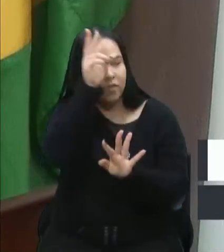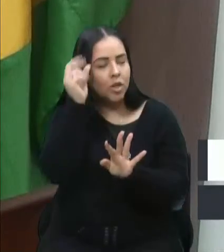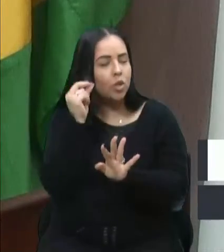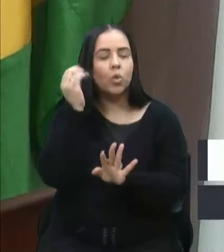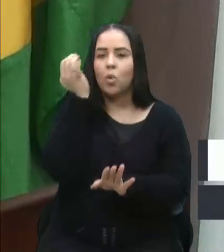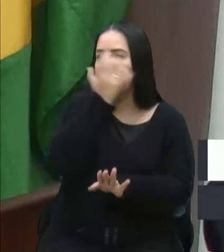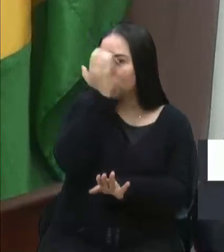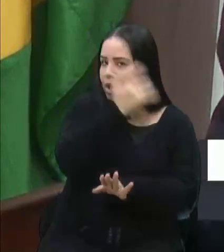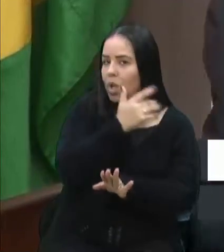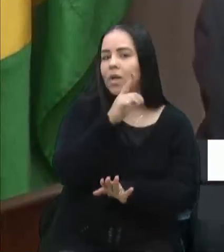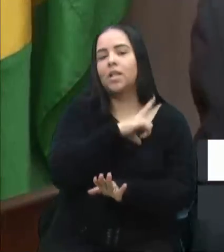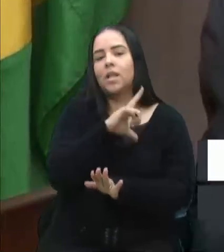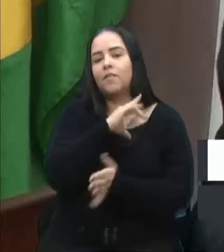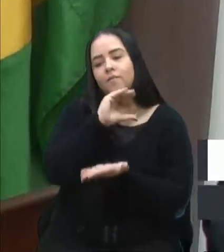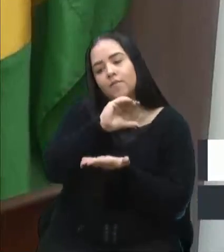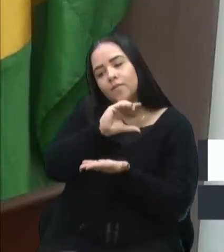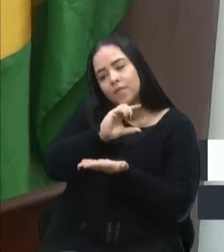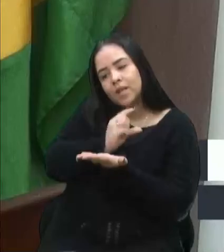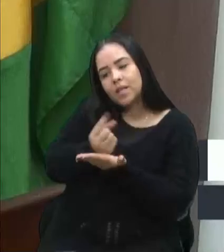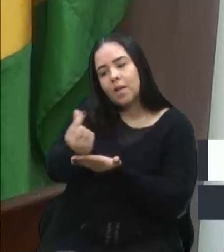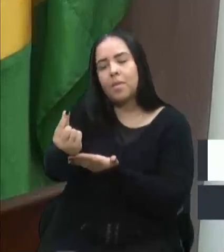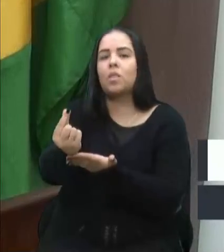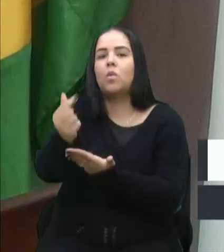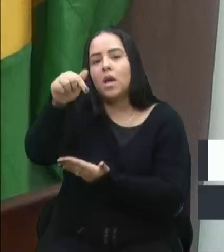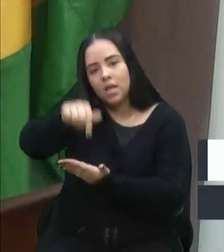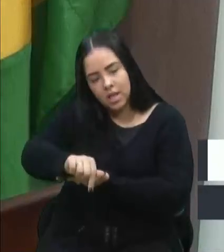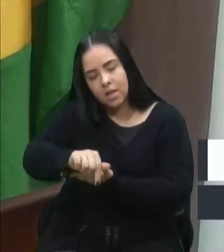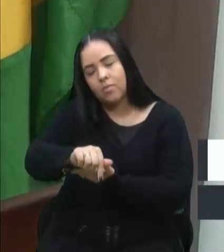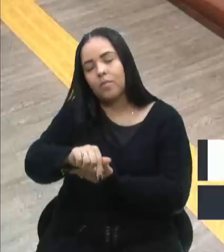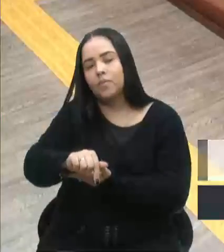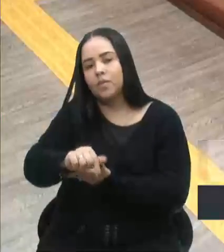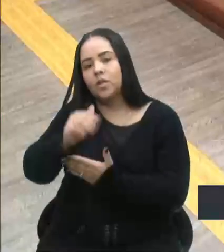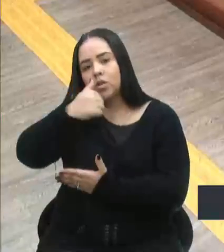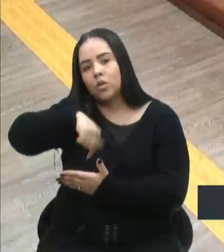para essa casa esse financiamento. Votarei favorável. Obrigado. Peço a palavra. Vereador Velocino.